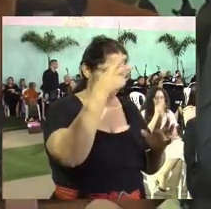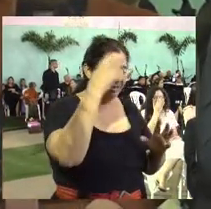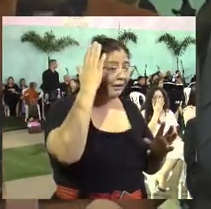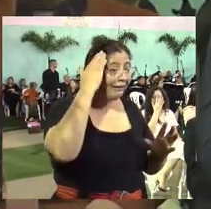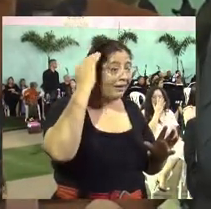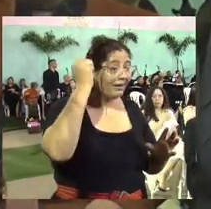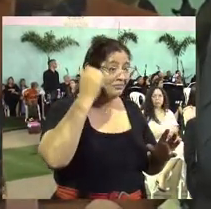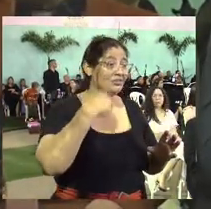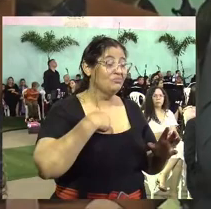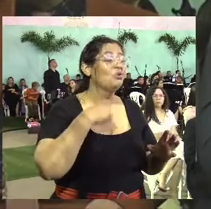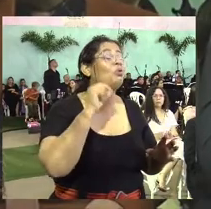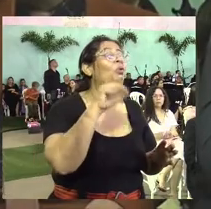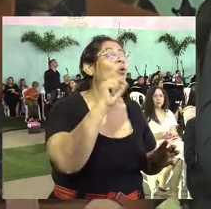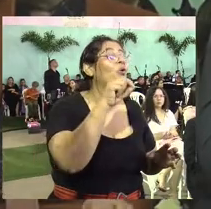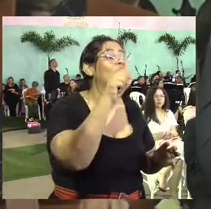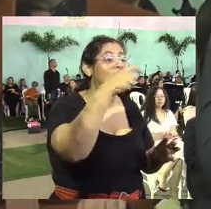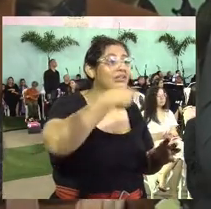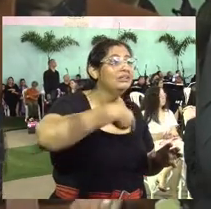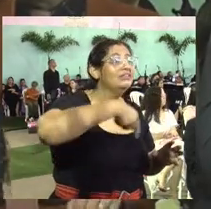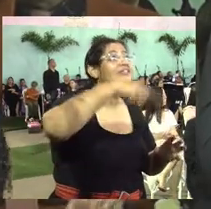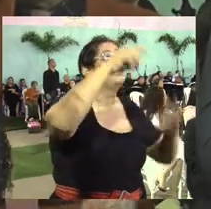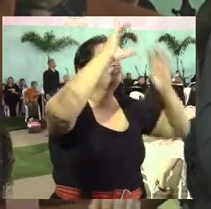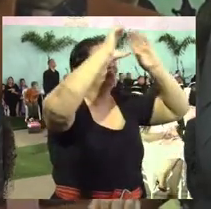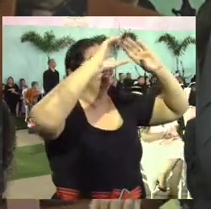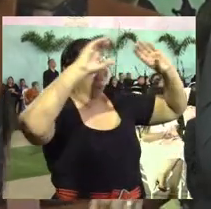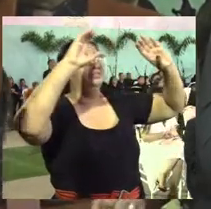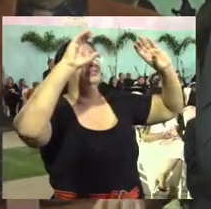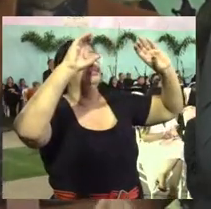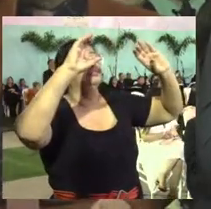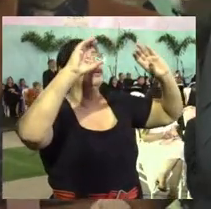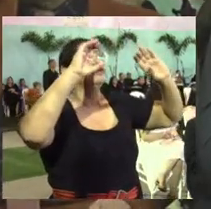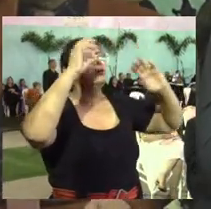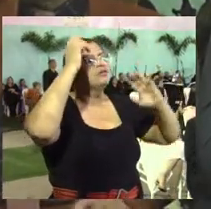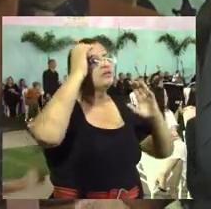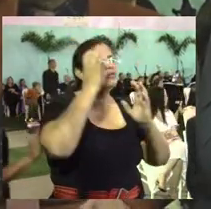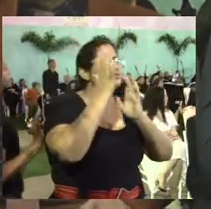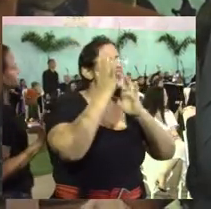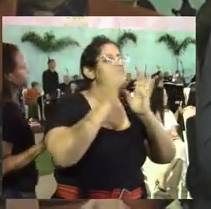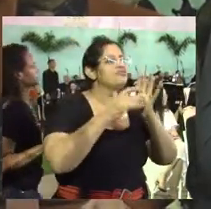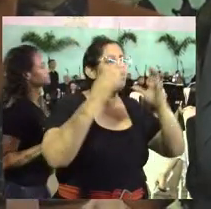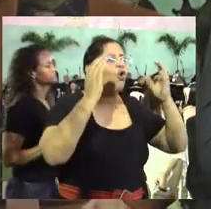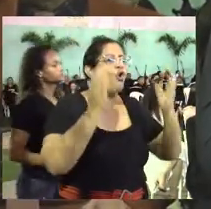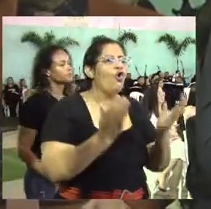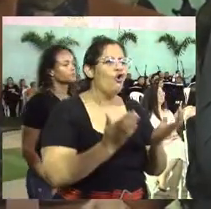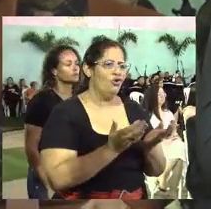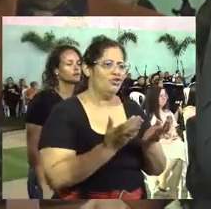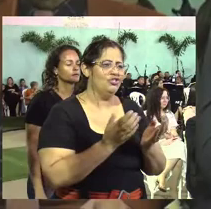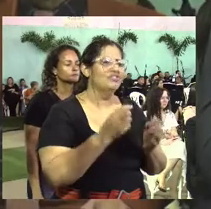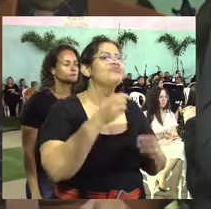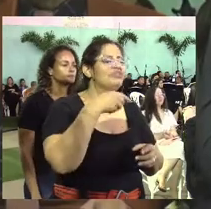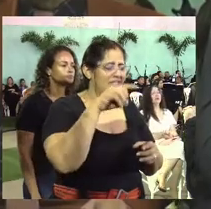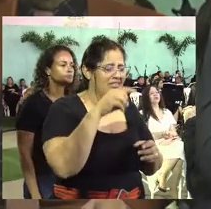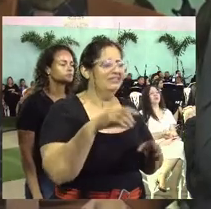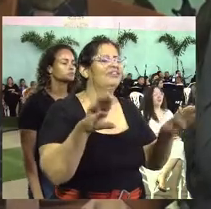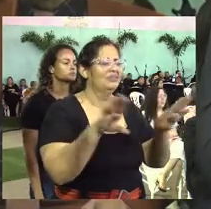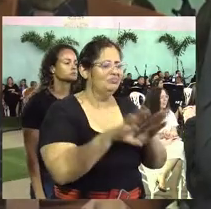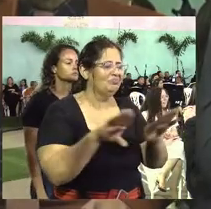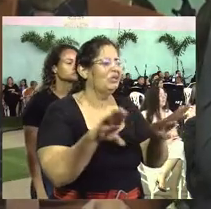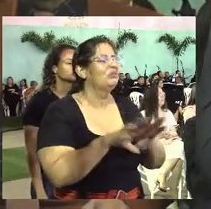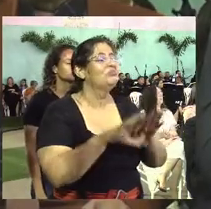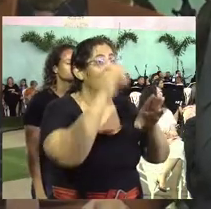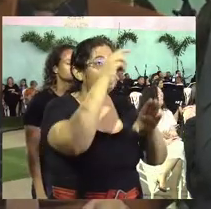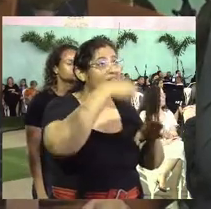entrares no teu Paraíso Jesus disse hoje mesmo estarás comigo no paraíso do céu de